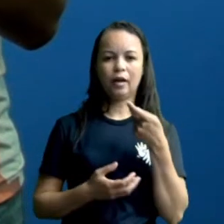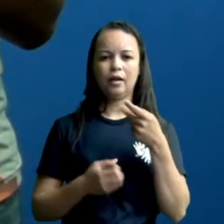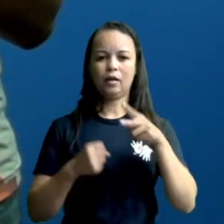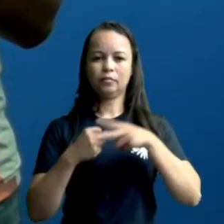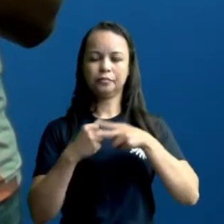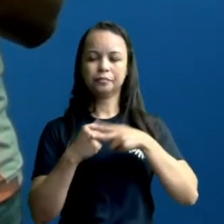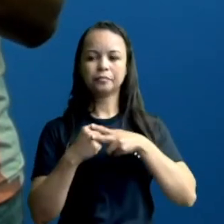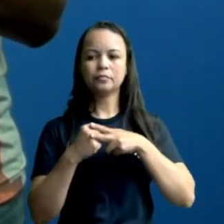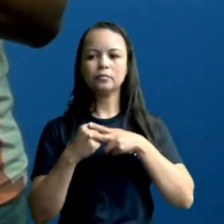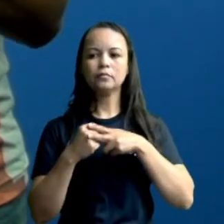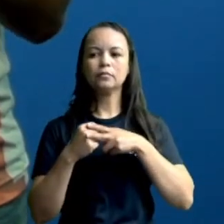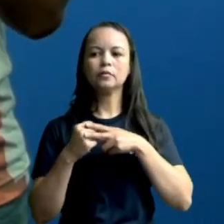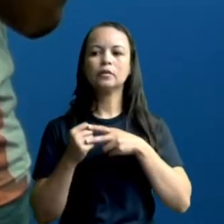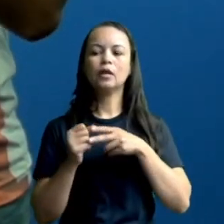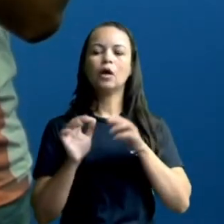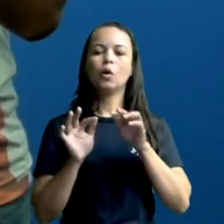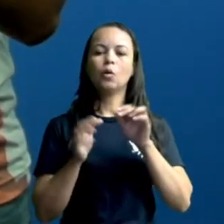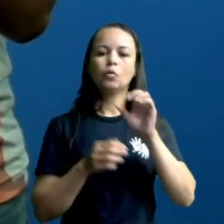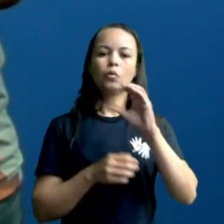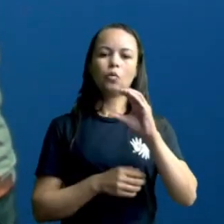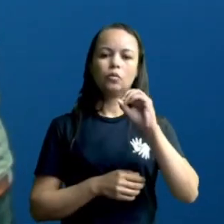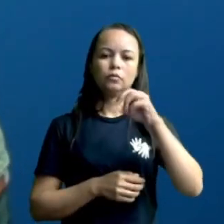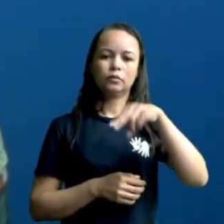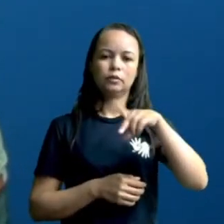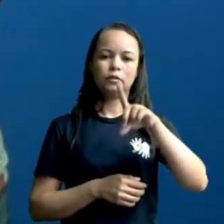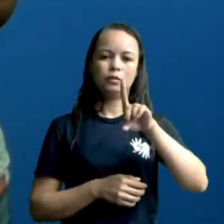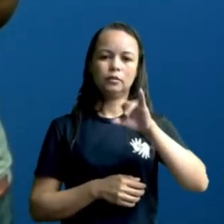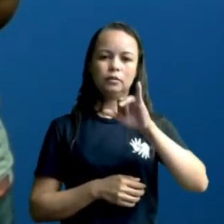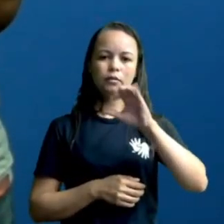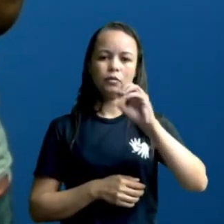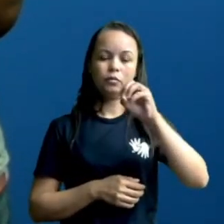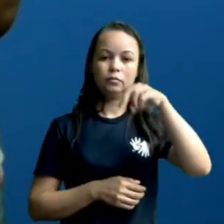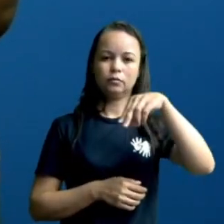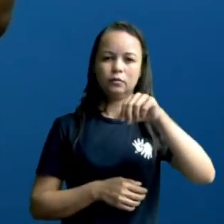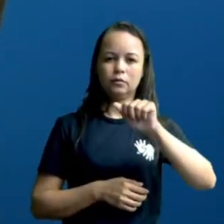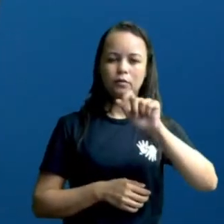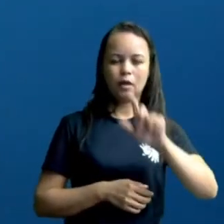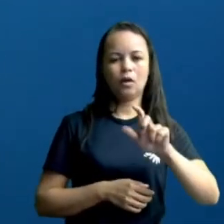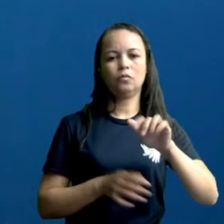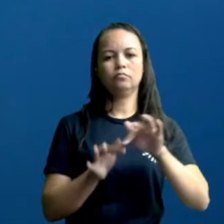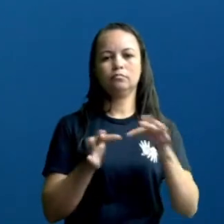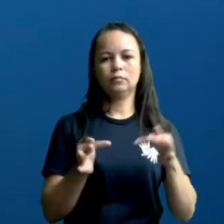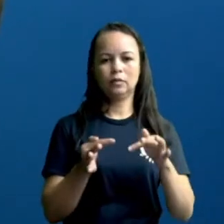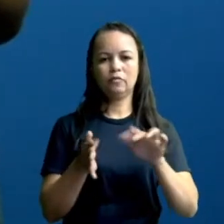no condicional simples, esse pronome ele fica antes